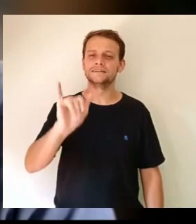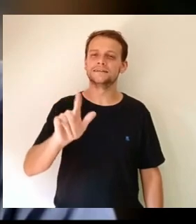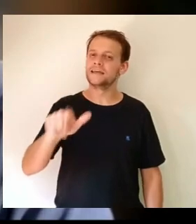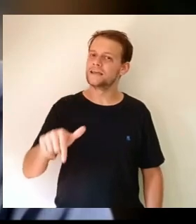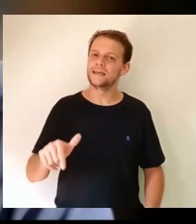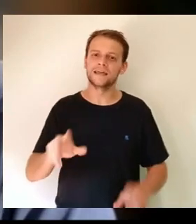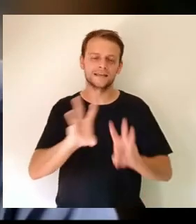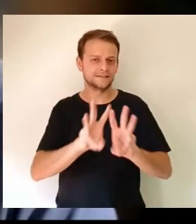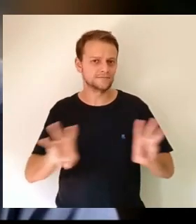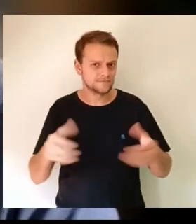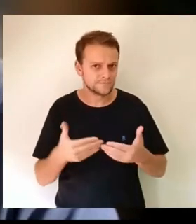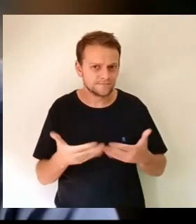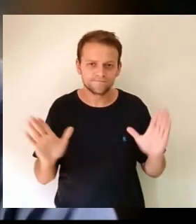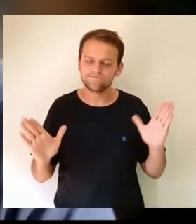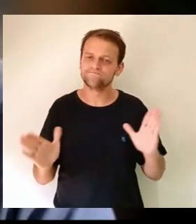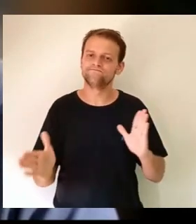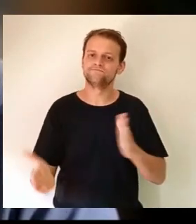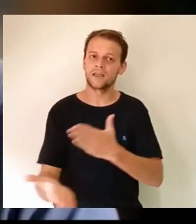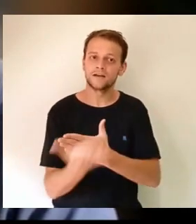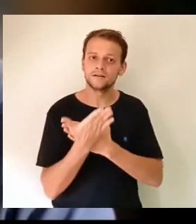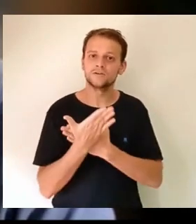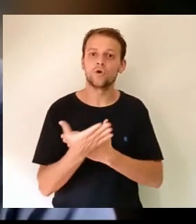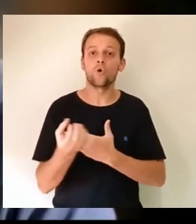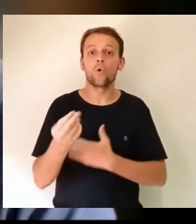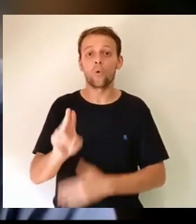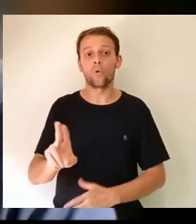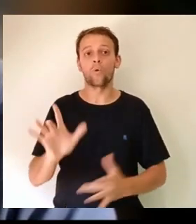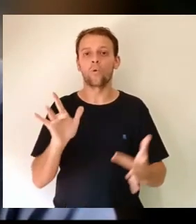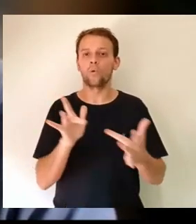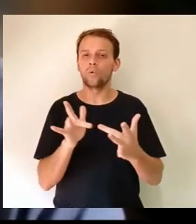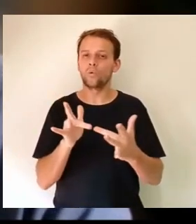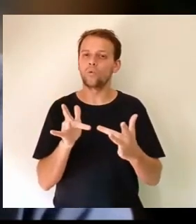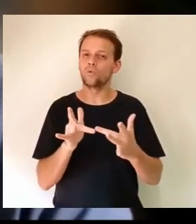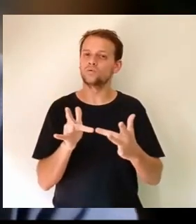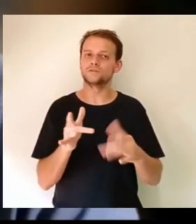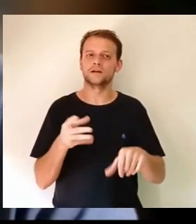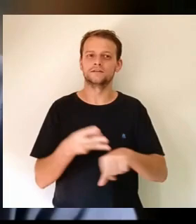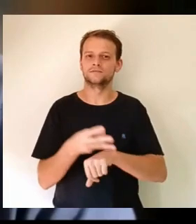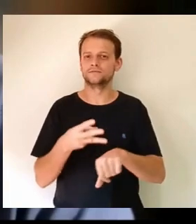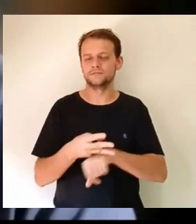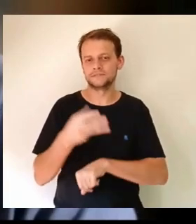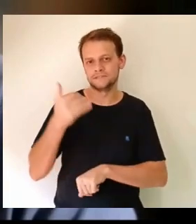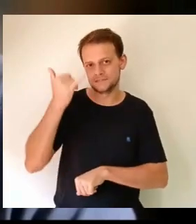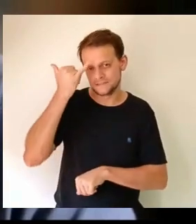apoia.se/romeusasaki, que é um canal aberto por enquanto para